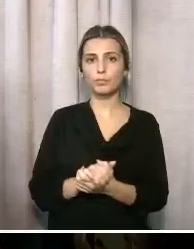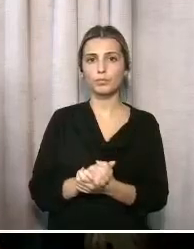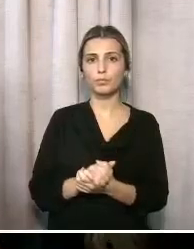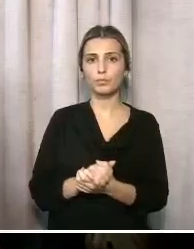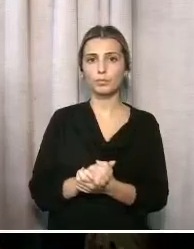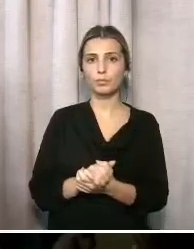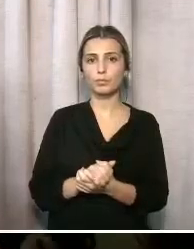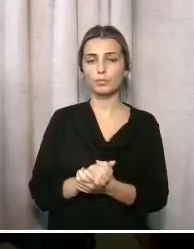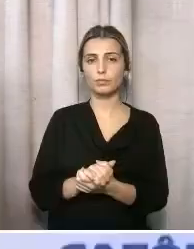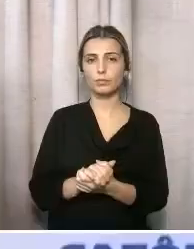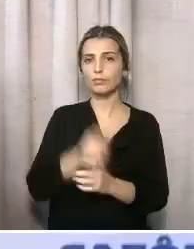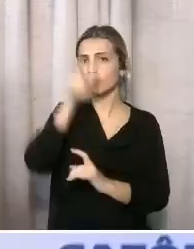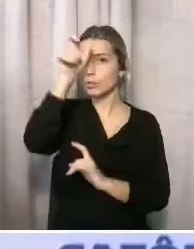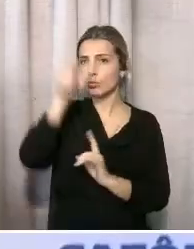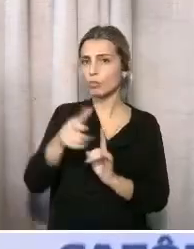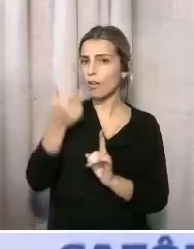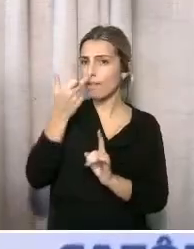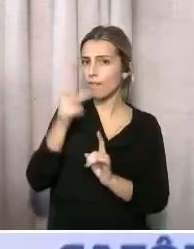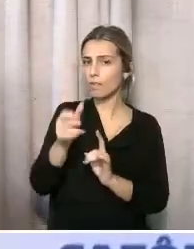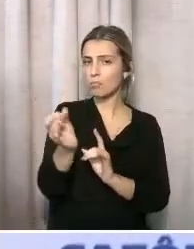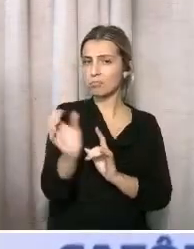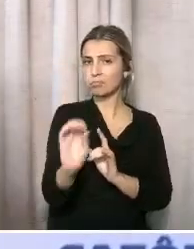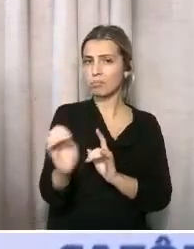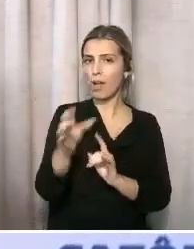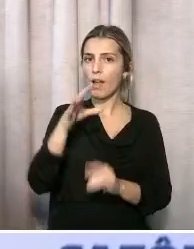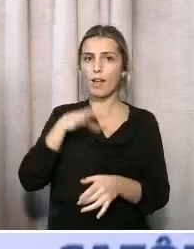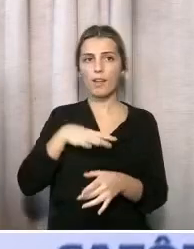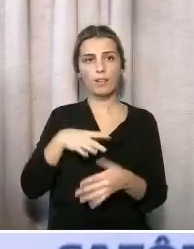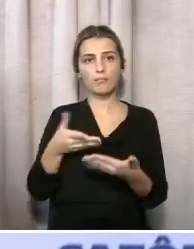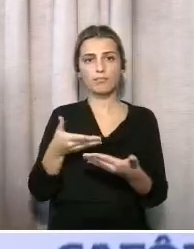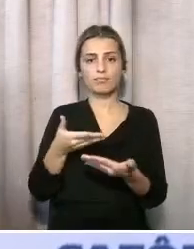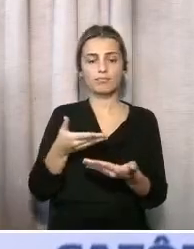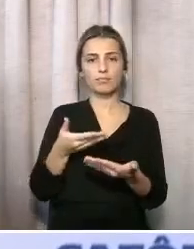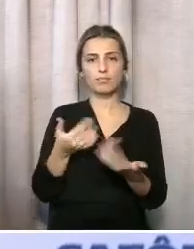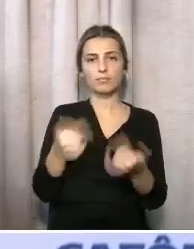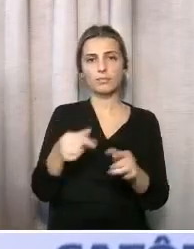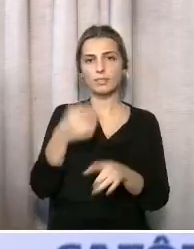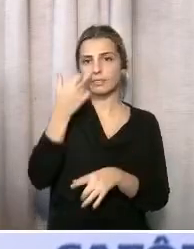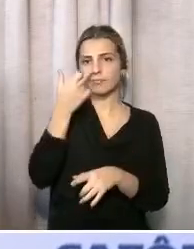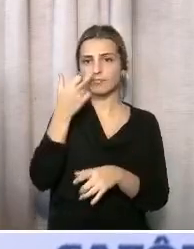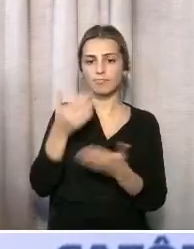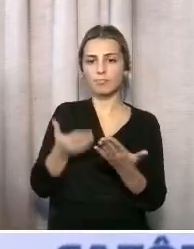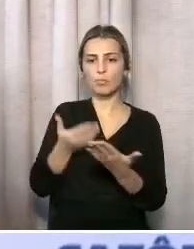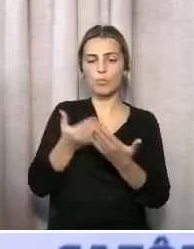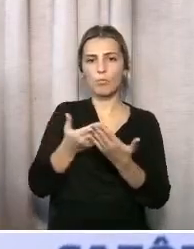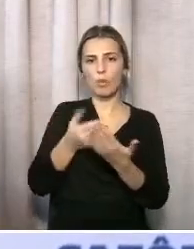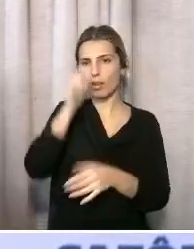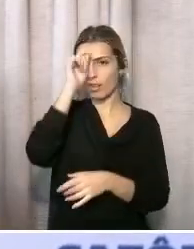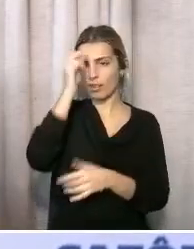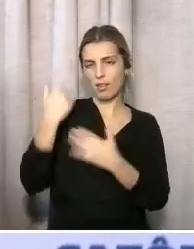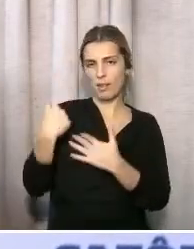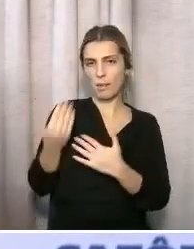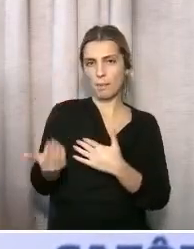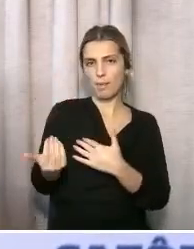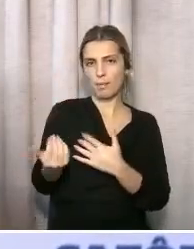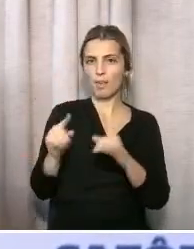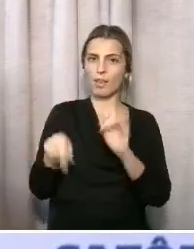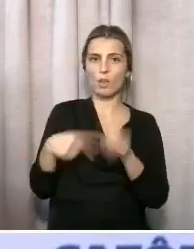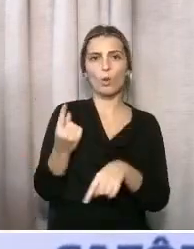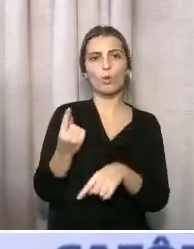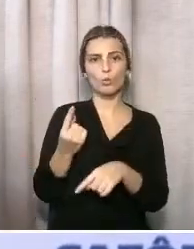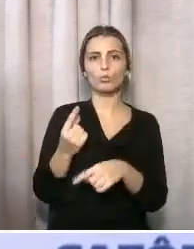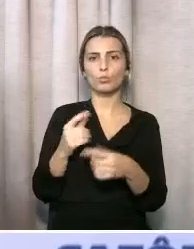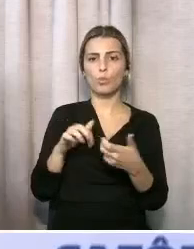reformado nenhum reformado quer conviver com propostas irresponsáveis que podem pôr em causa o sistema público de pensões e e as suas pensões